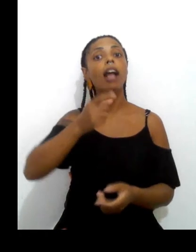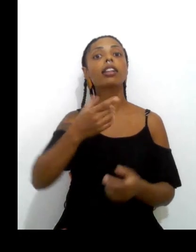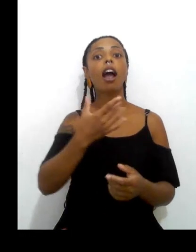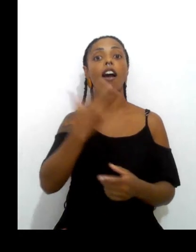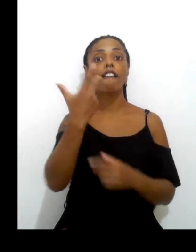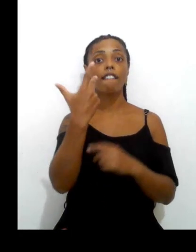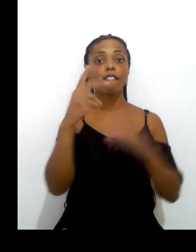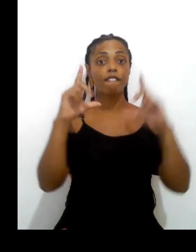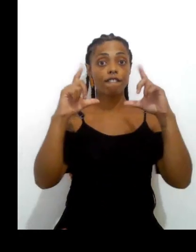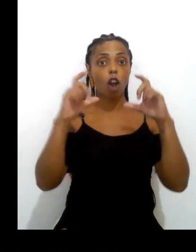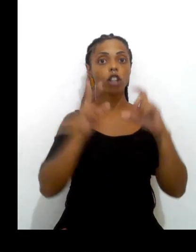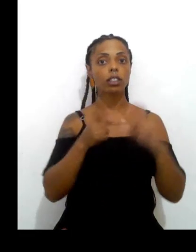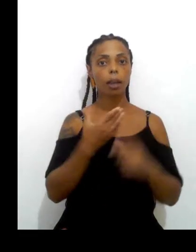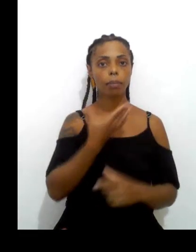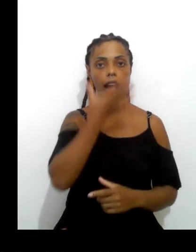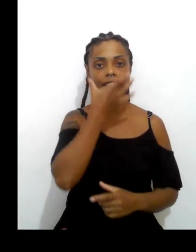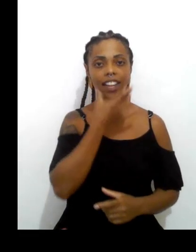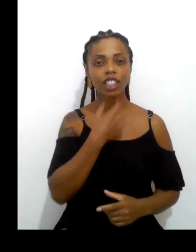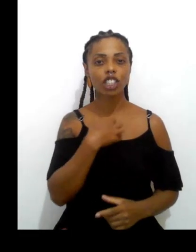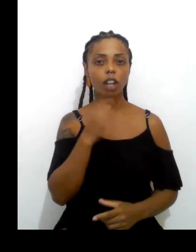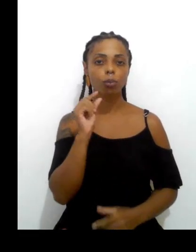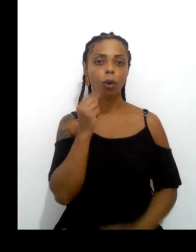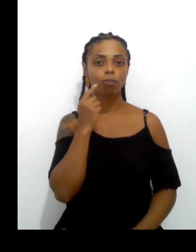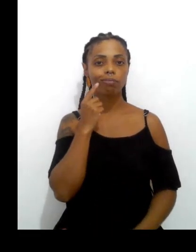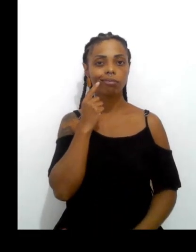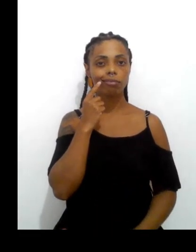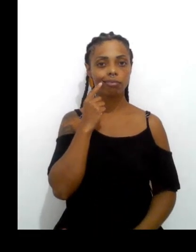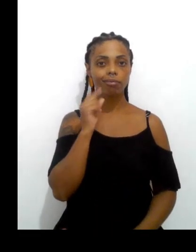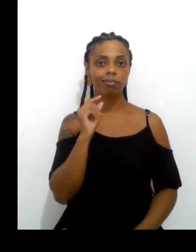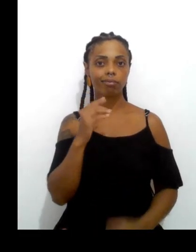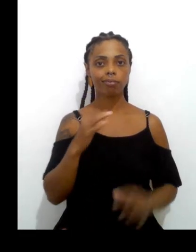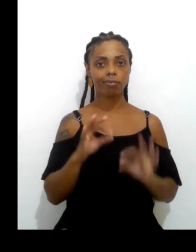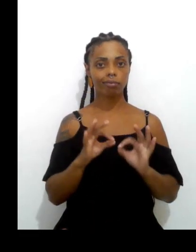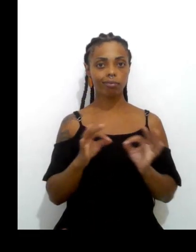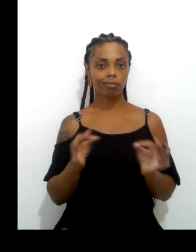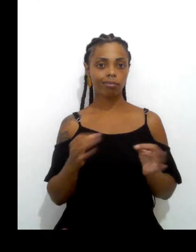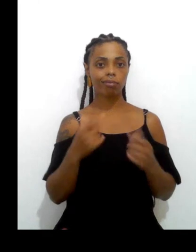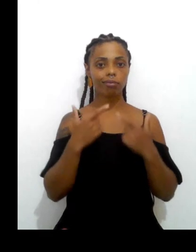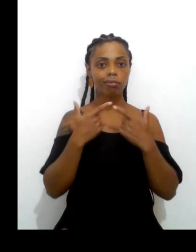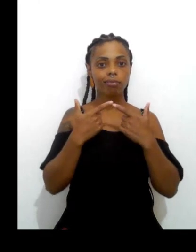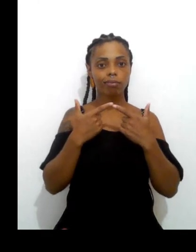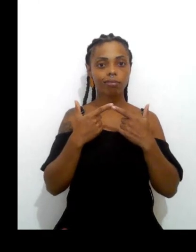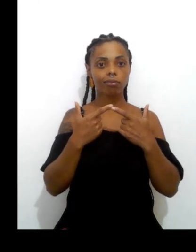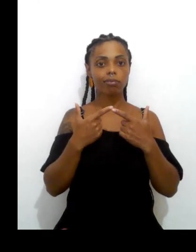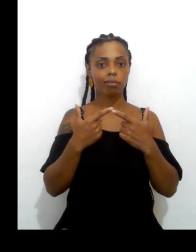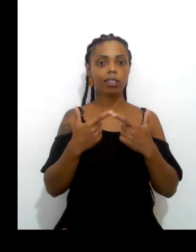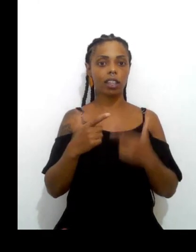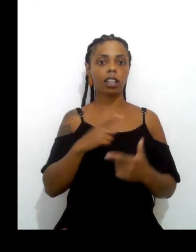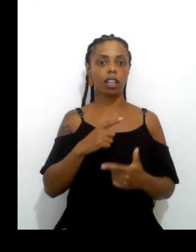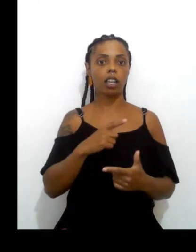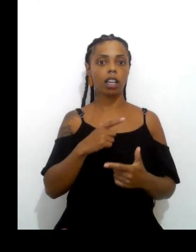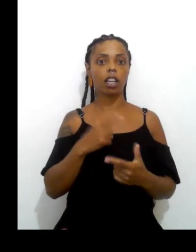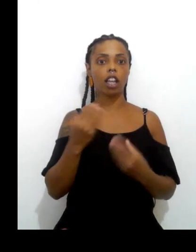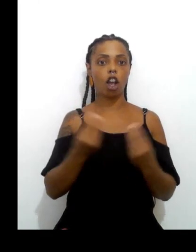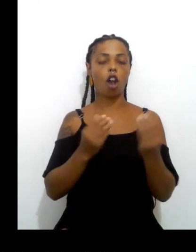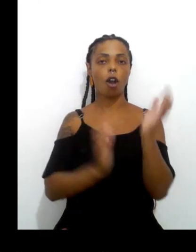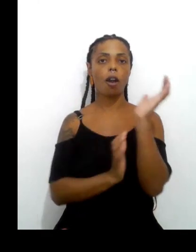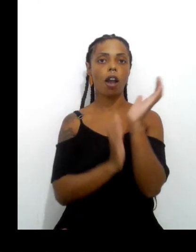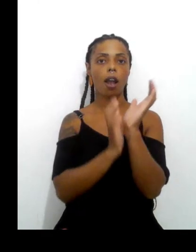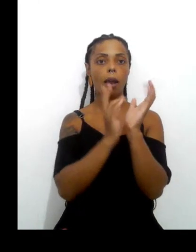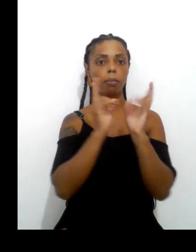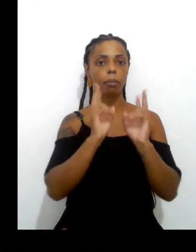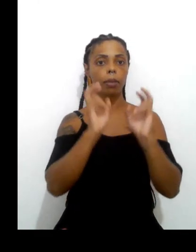sorriso né exigido pelas tecnologias burocráticas de reconhecimento ao lado dele a banda faz